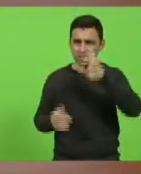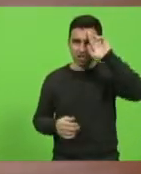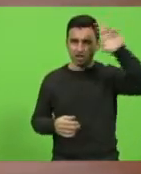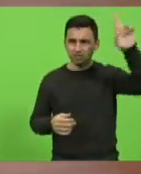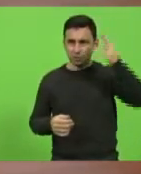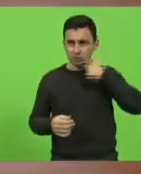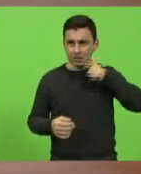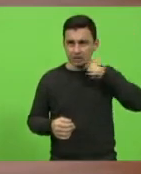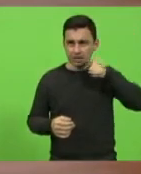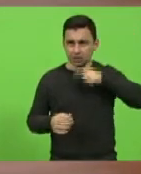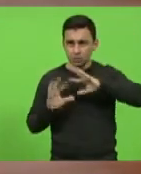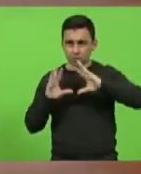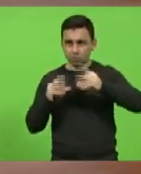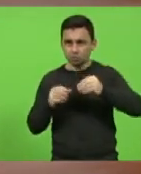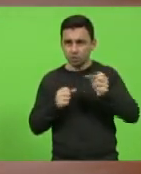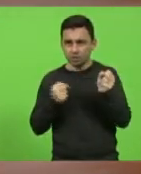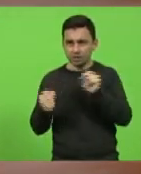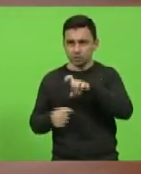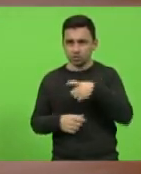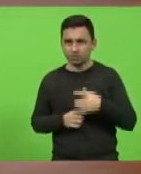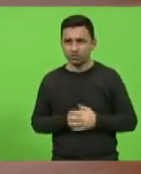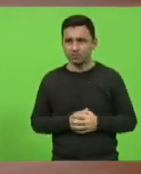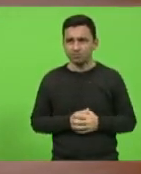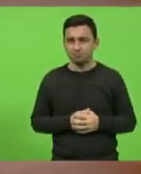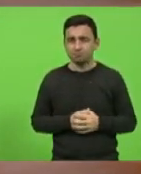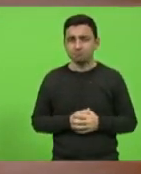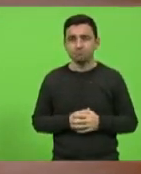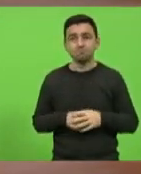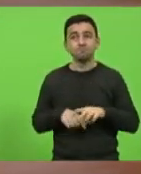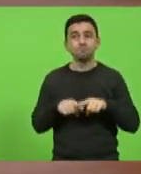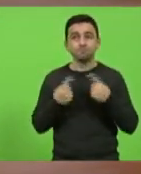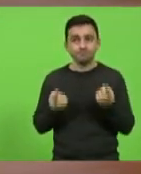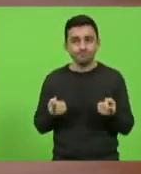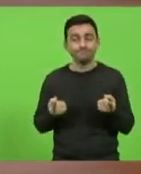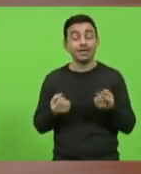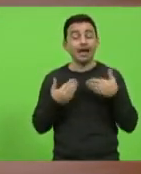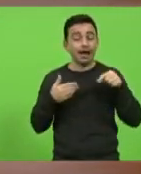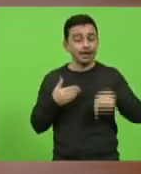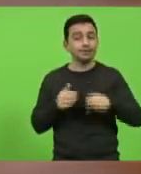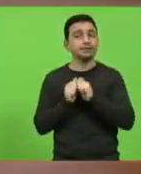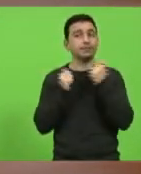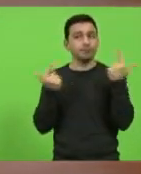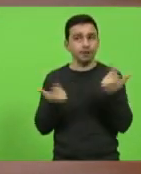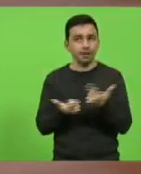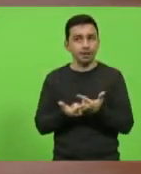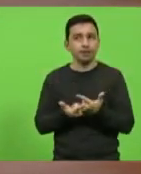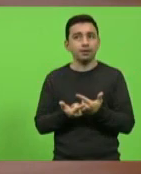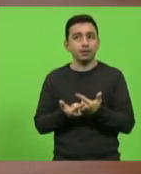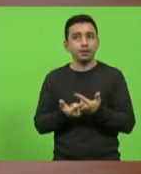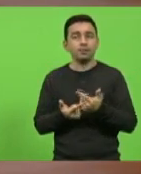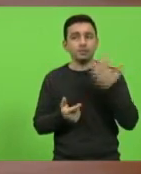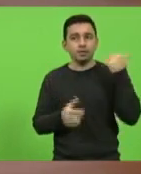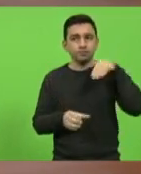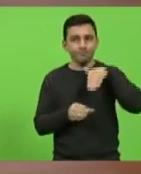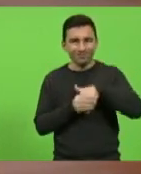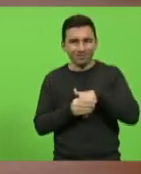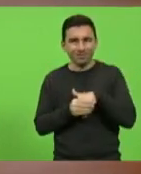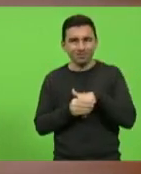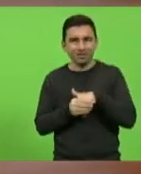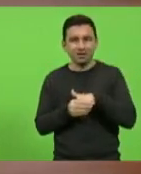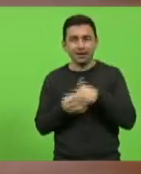Executivo? Não é à toa que a Assembleia Legislativa do Estado de Santa Catarina, quando votou o prosseguimento do processo de